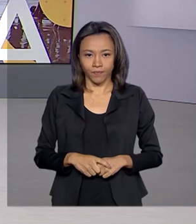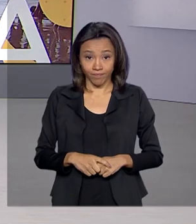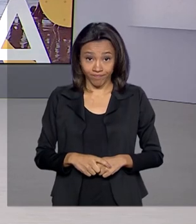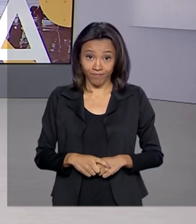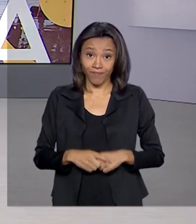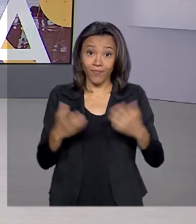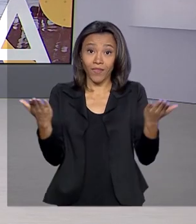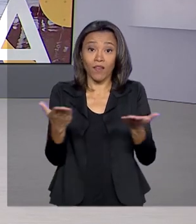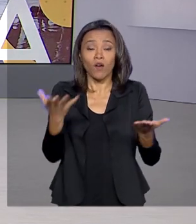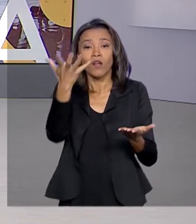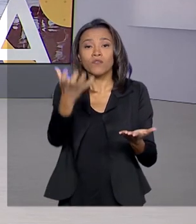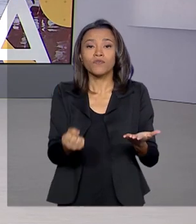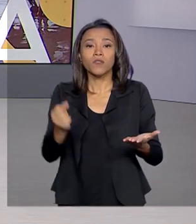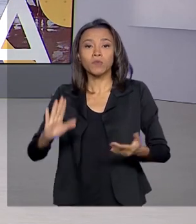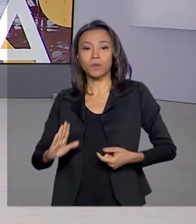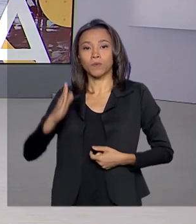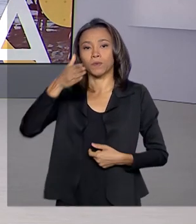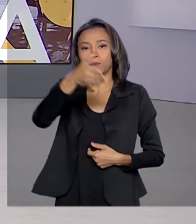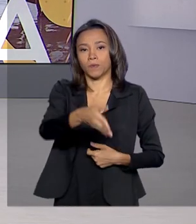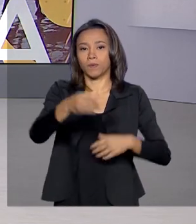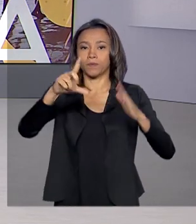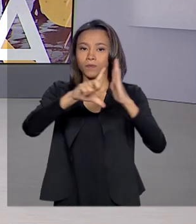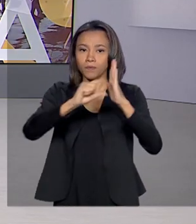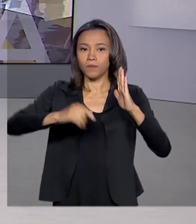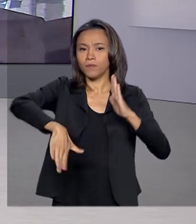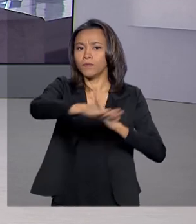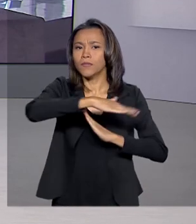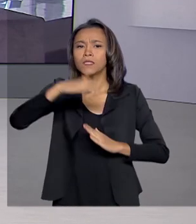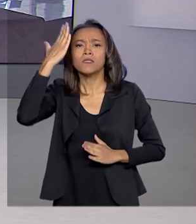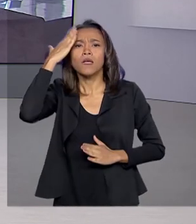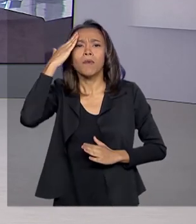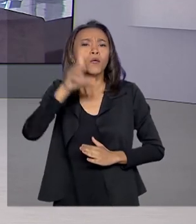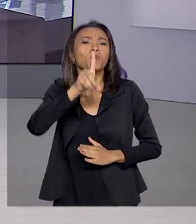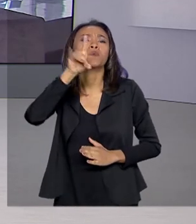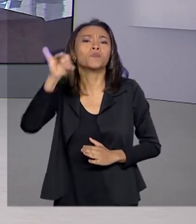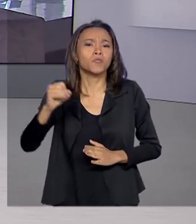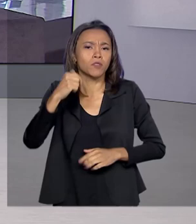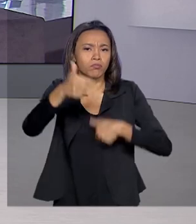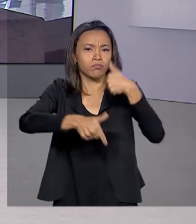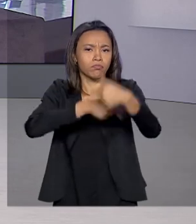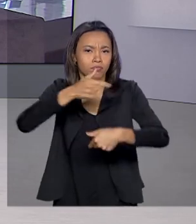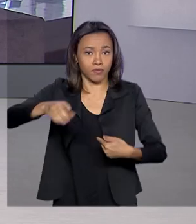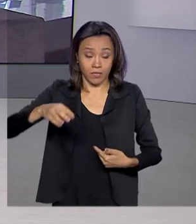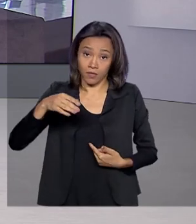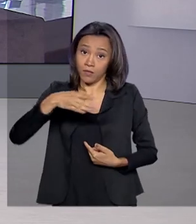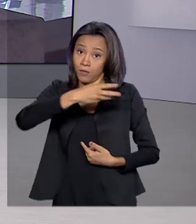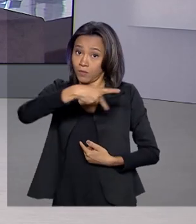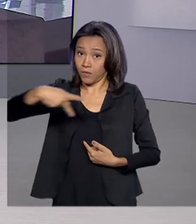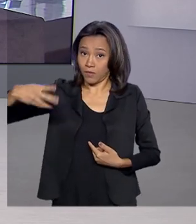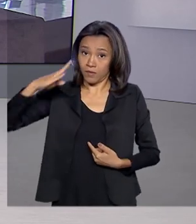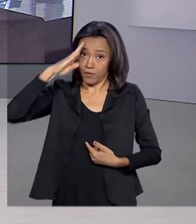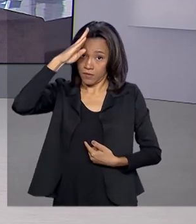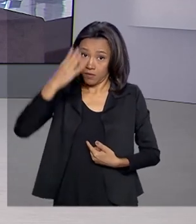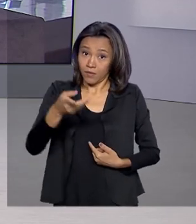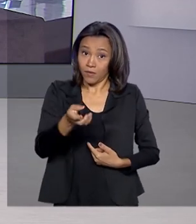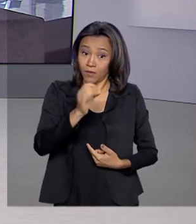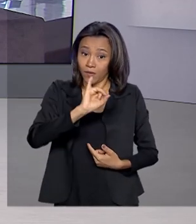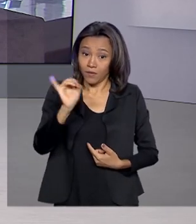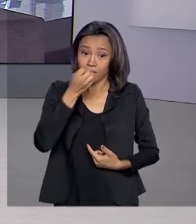Vamos agora ao Palácio do Planalto, saber as informações do dia do presidente com a repórter Luciana Colares de Holanda. Oi, Lu, bom dia.